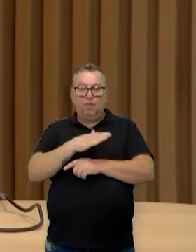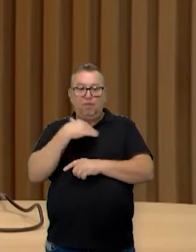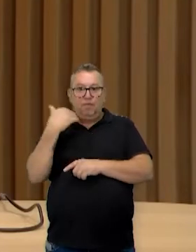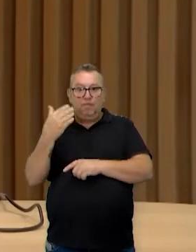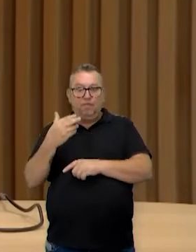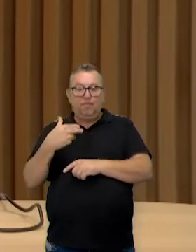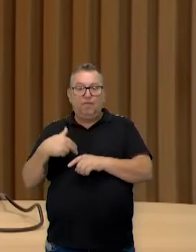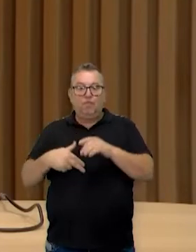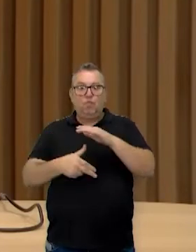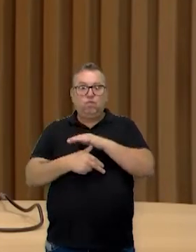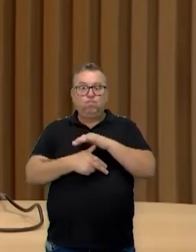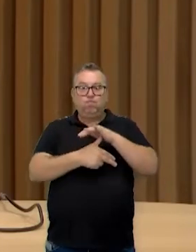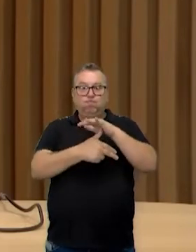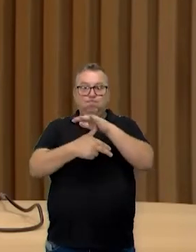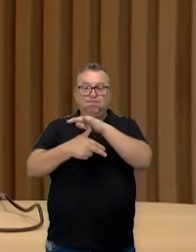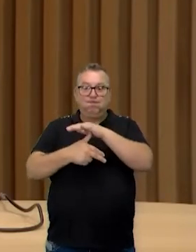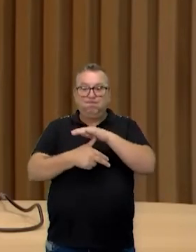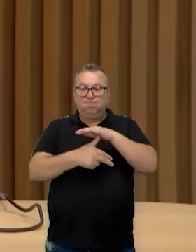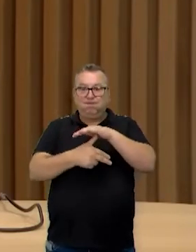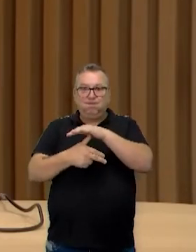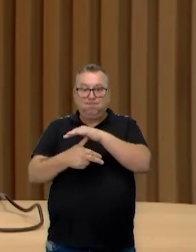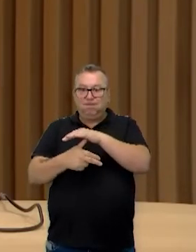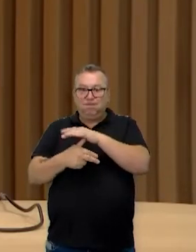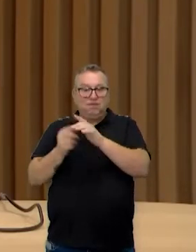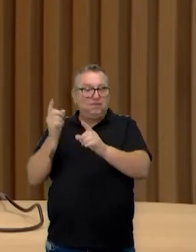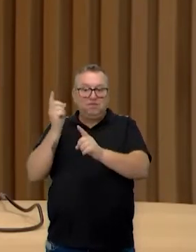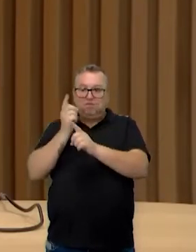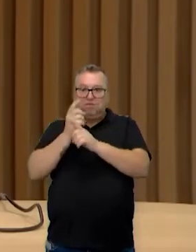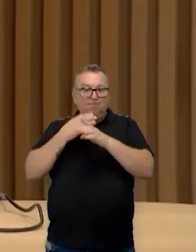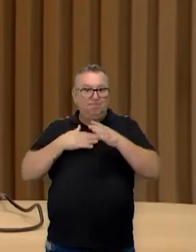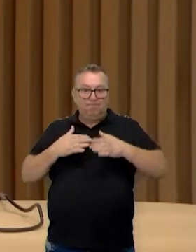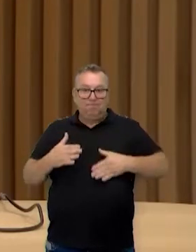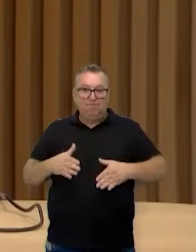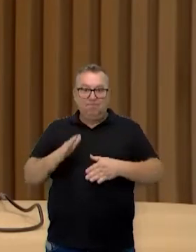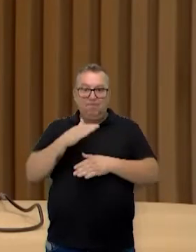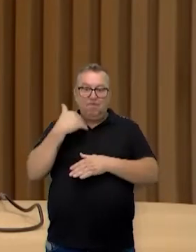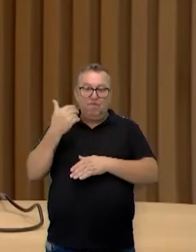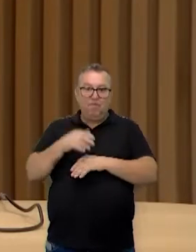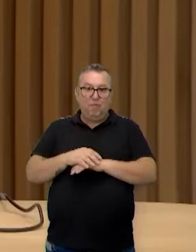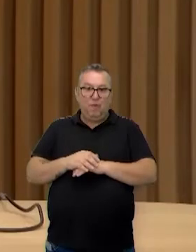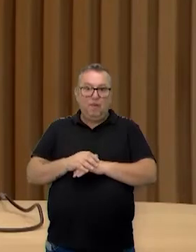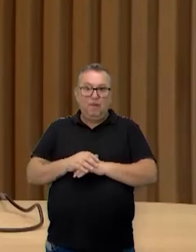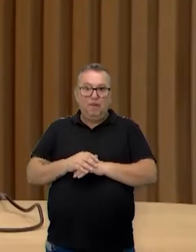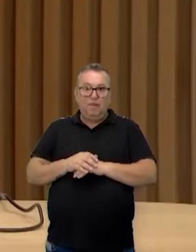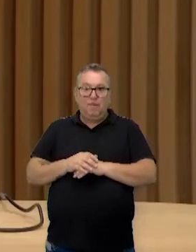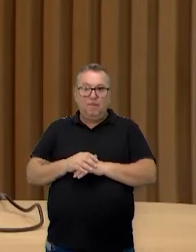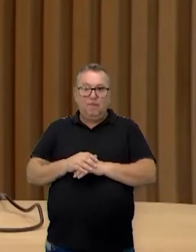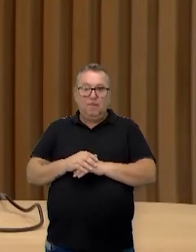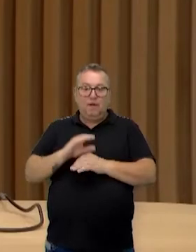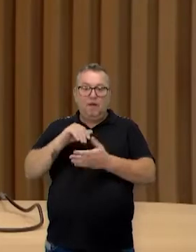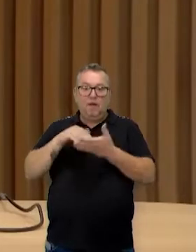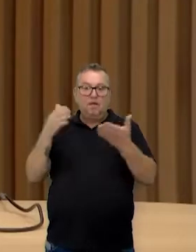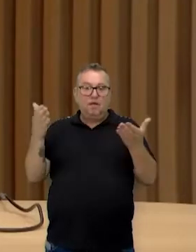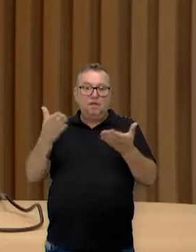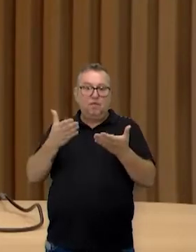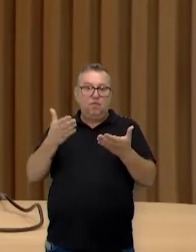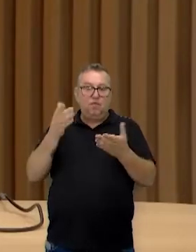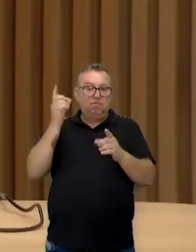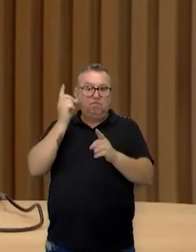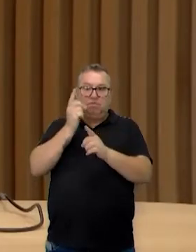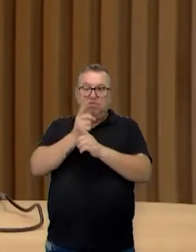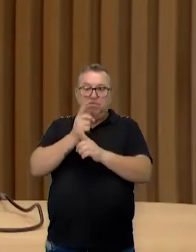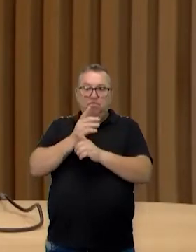num... E até hoje não acharam o corpo, né? num acidente de helicóptero, né, lá no Rio de Janeiro, né? E até hoje, né,